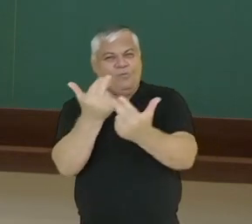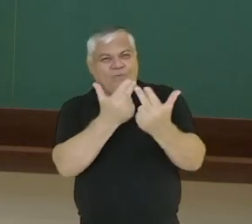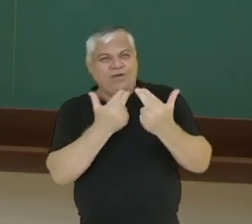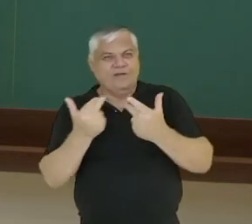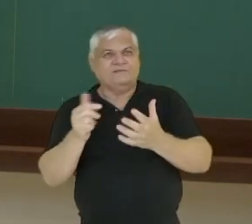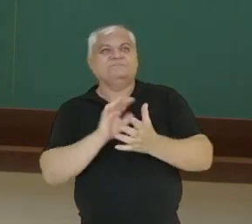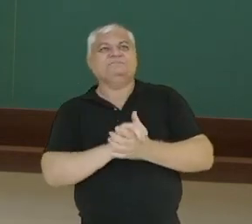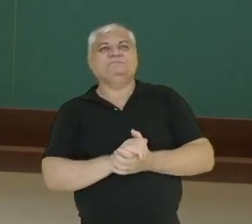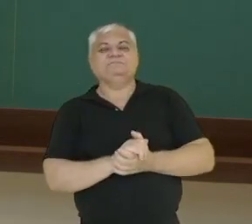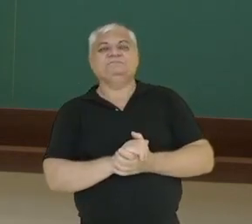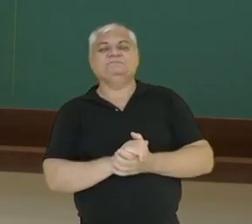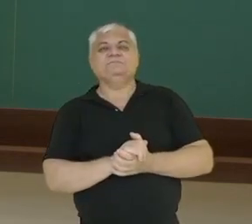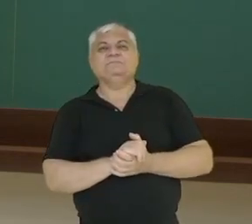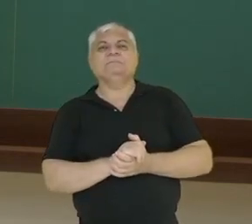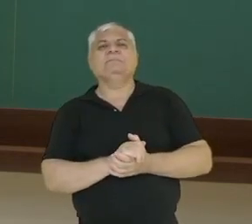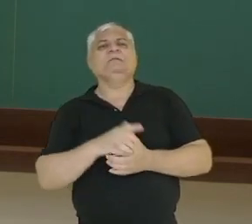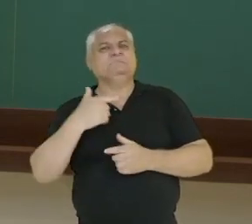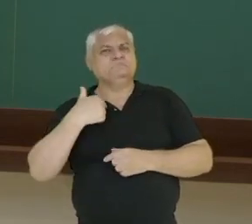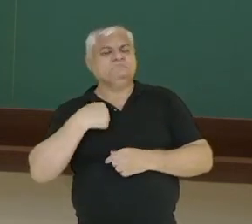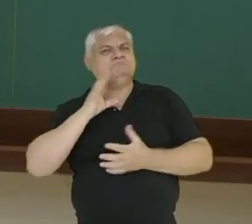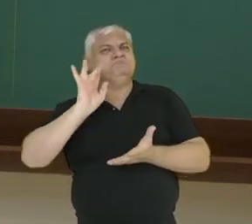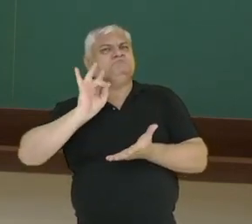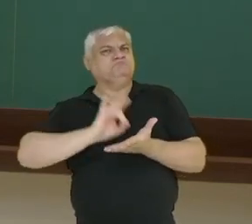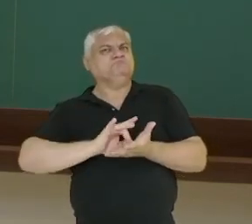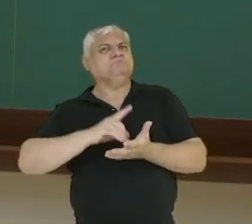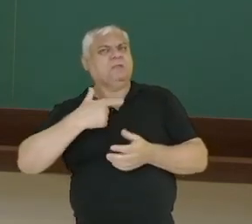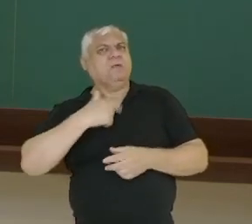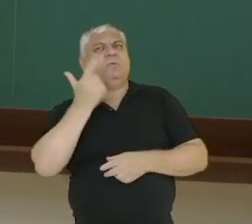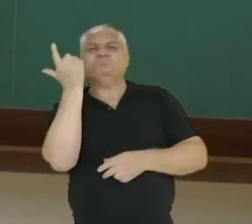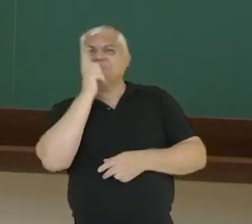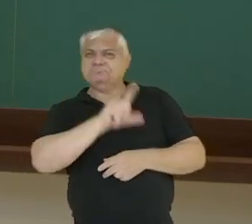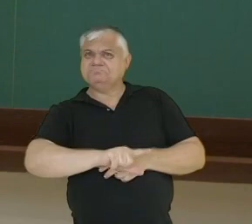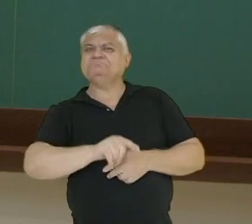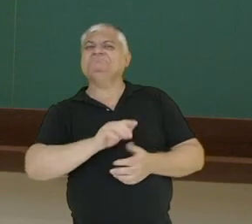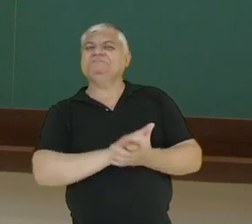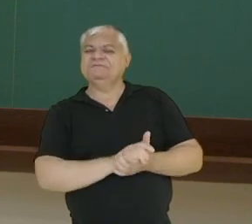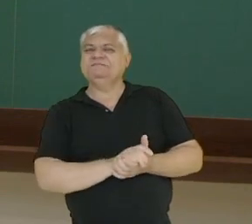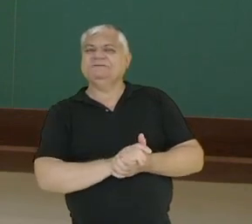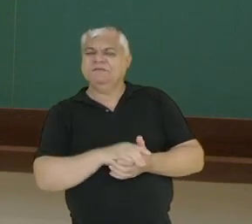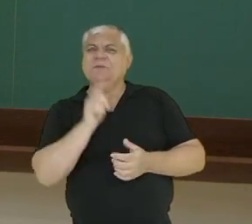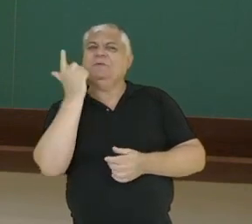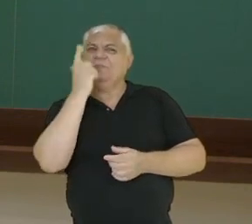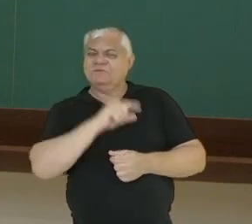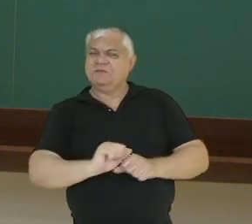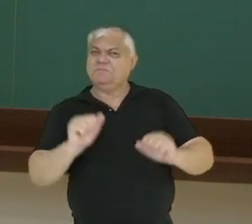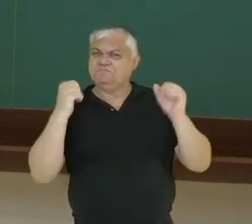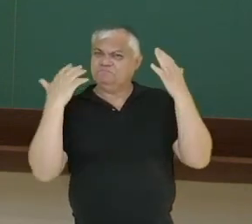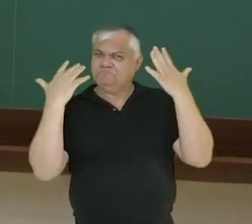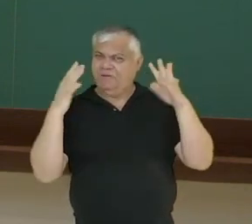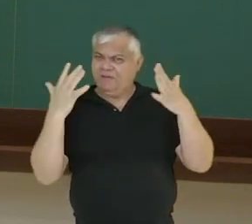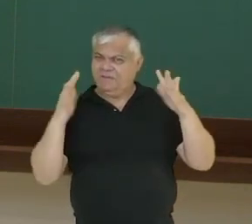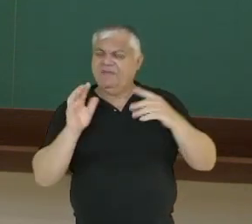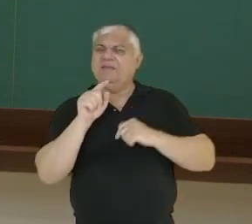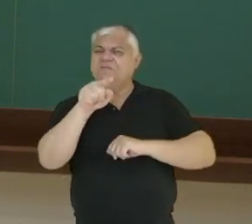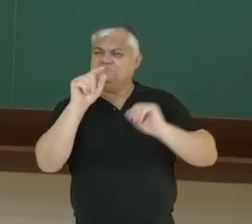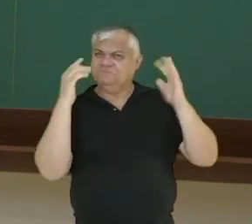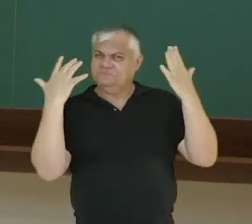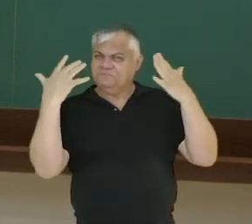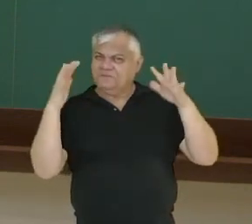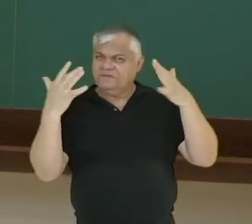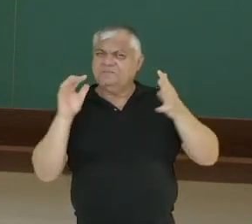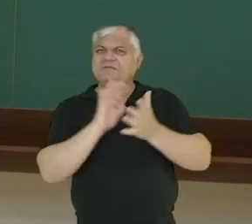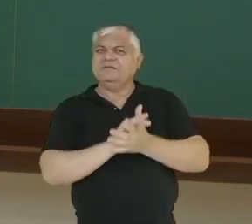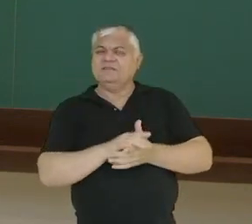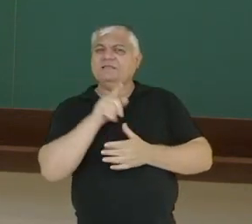muito bem, professor, quero confessar que acertei esta atividade. Você está de parabéns, o